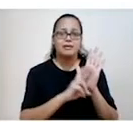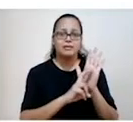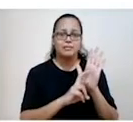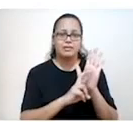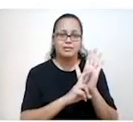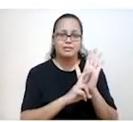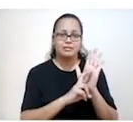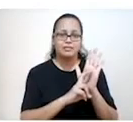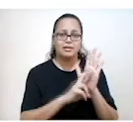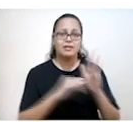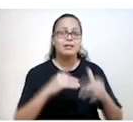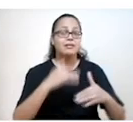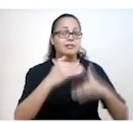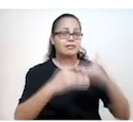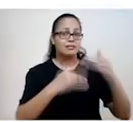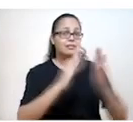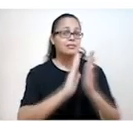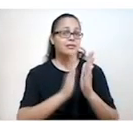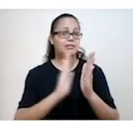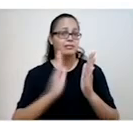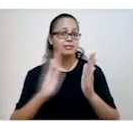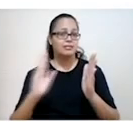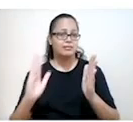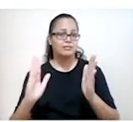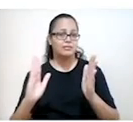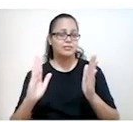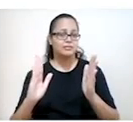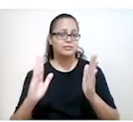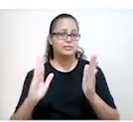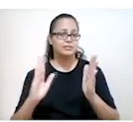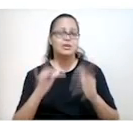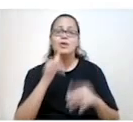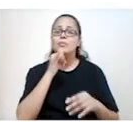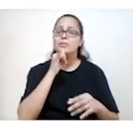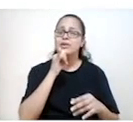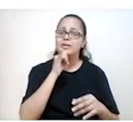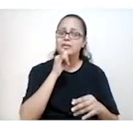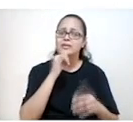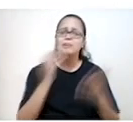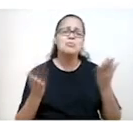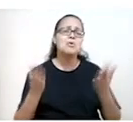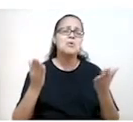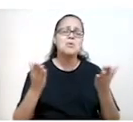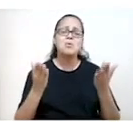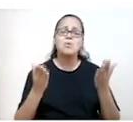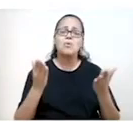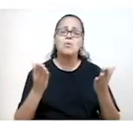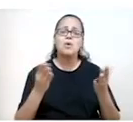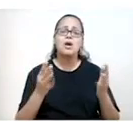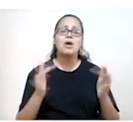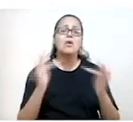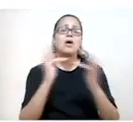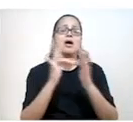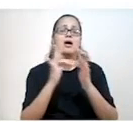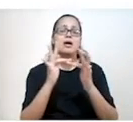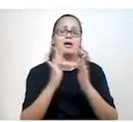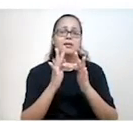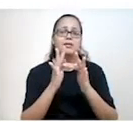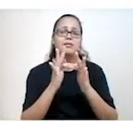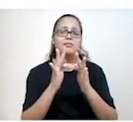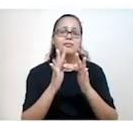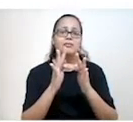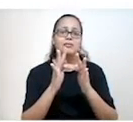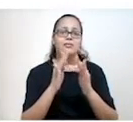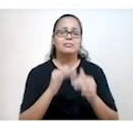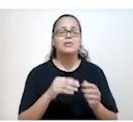da sequência dada. Por exemplo, qual seria a lei de formação da seguinte sequência? Então, lei de formação